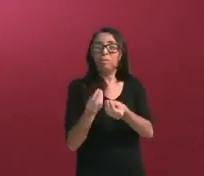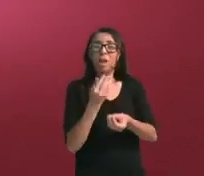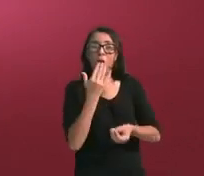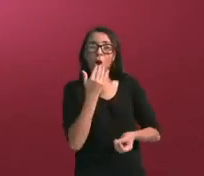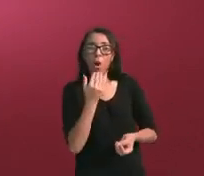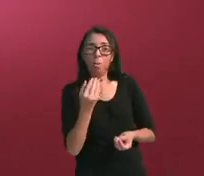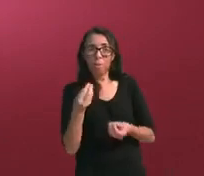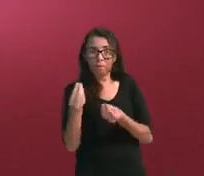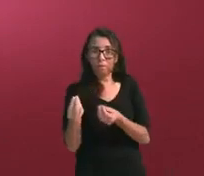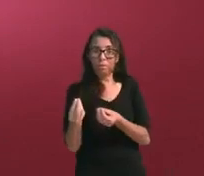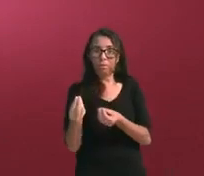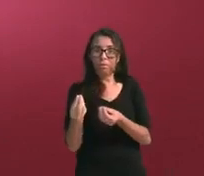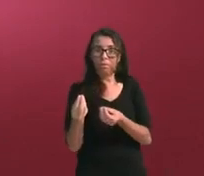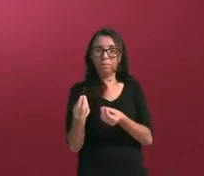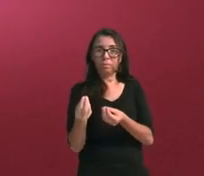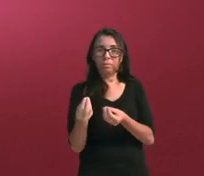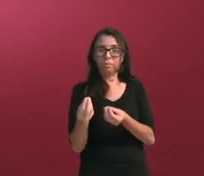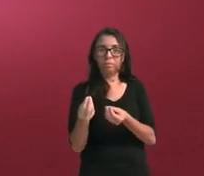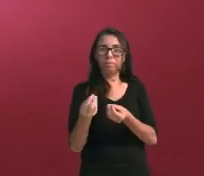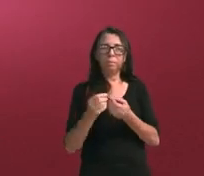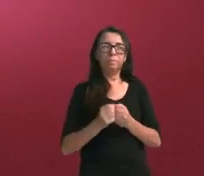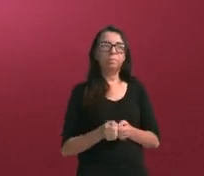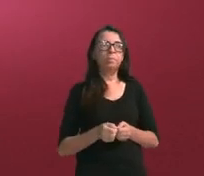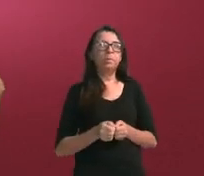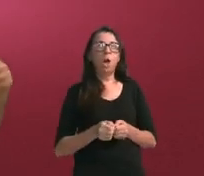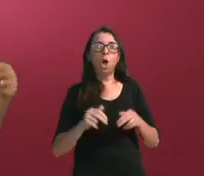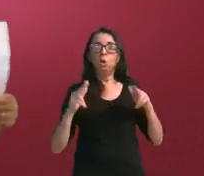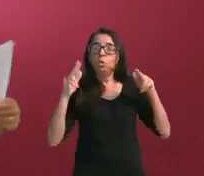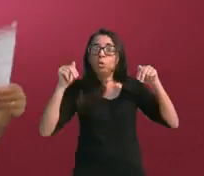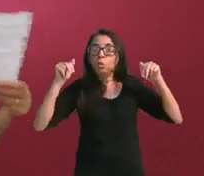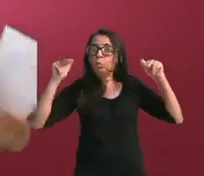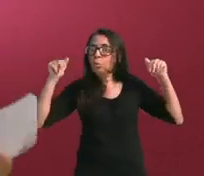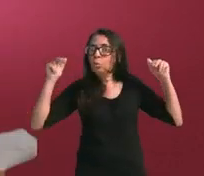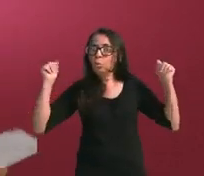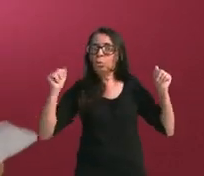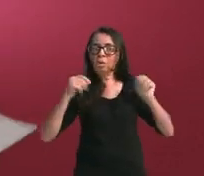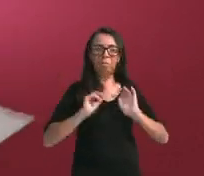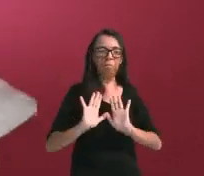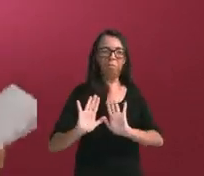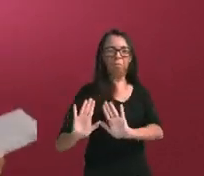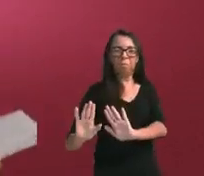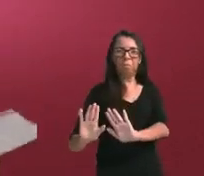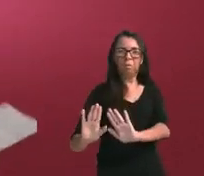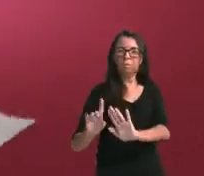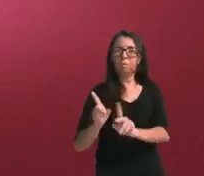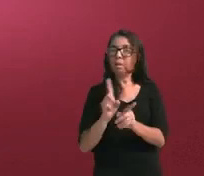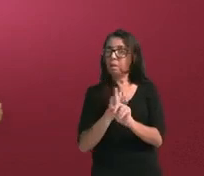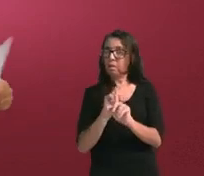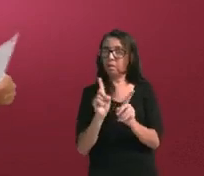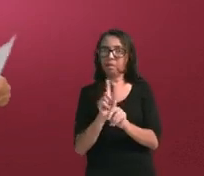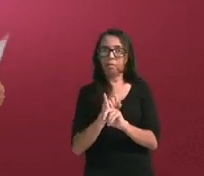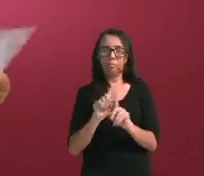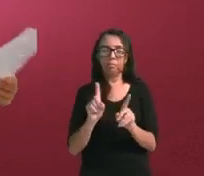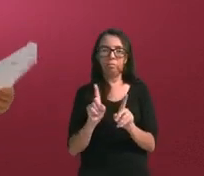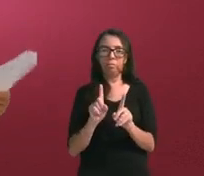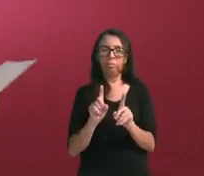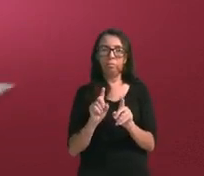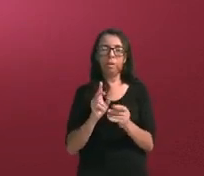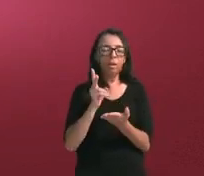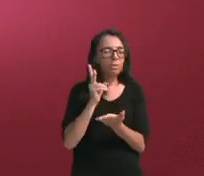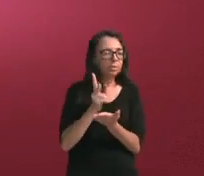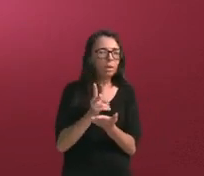o ministério de Cristo, Jesus, para aquela comunidade daquela época. Que hoje